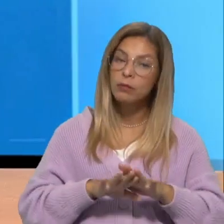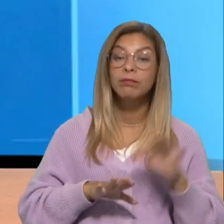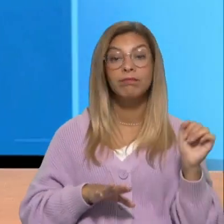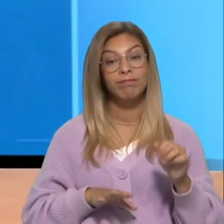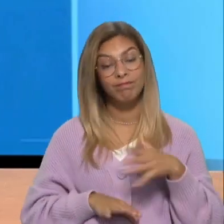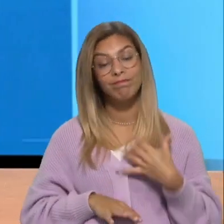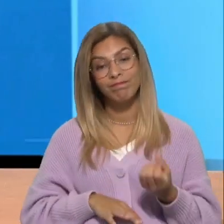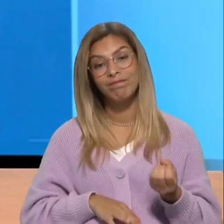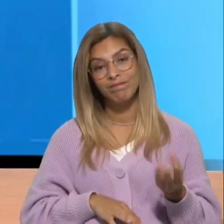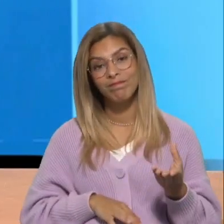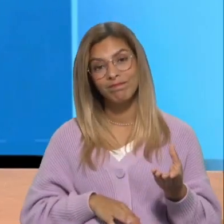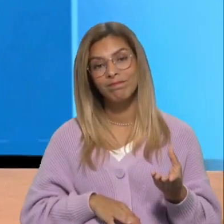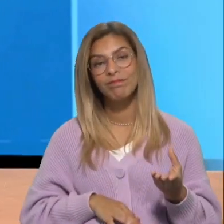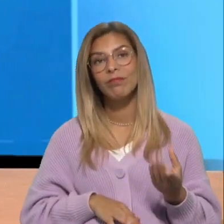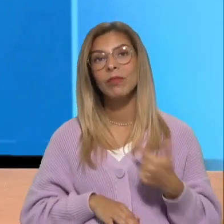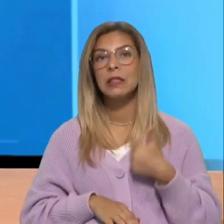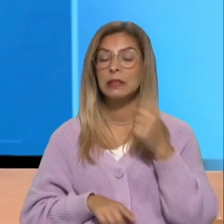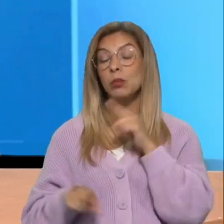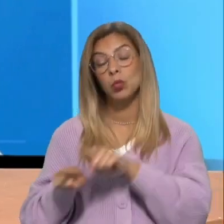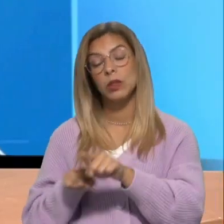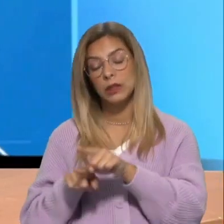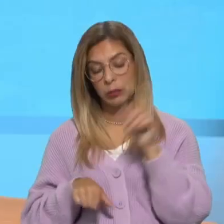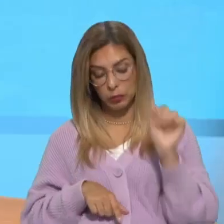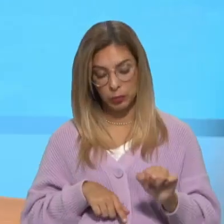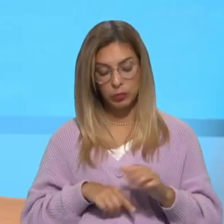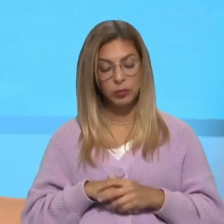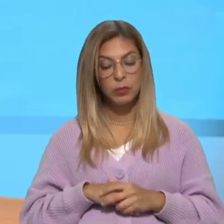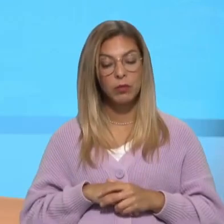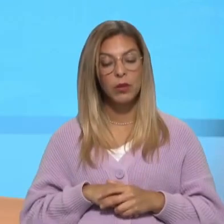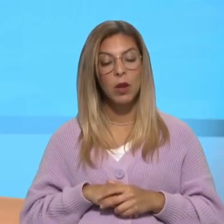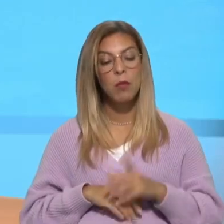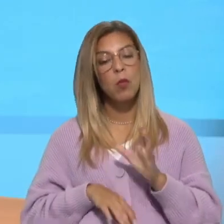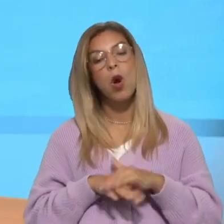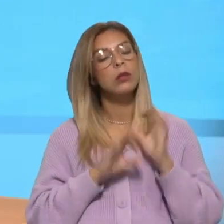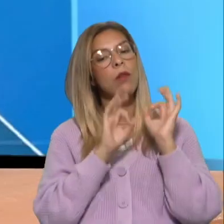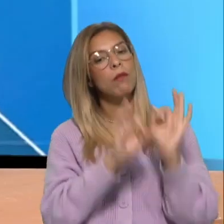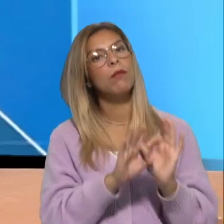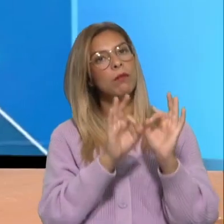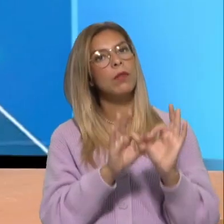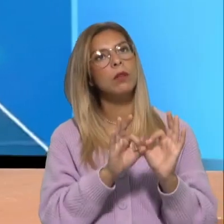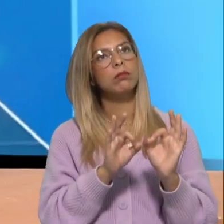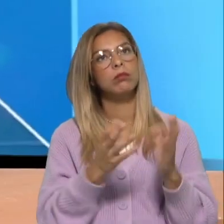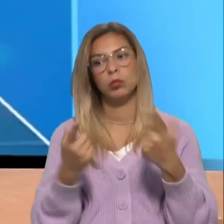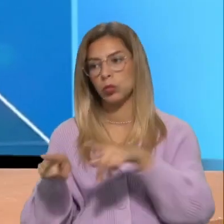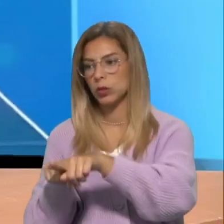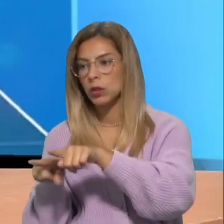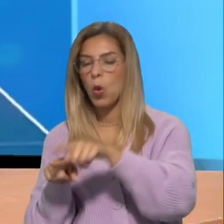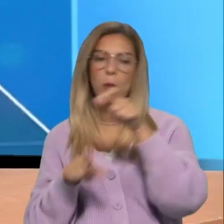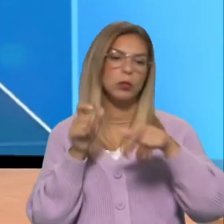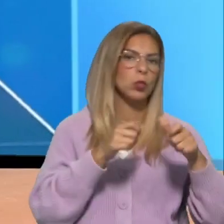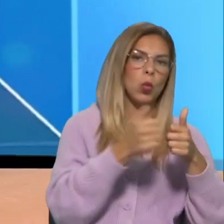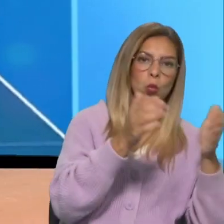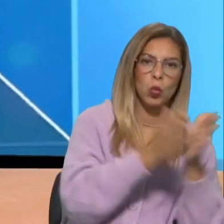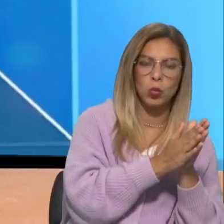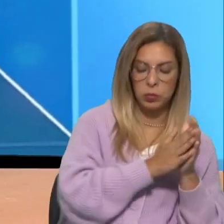compaixão é um valor político. É por isso que propões também a ética da hospitalidade, seja para a política, seja para todos os cidadãos. Sim,